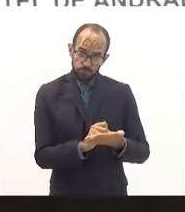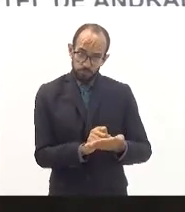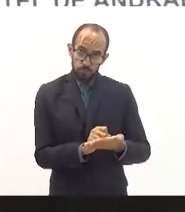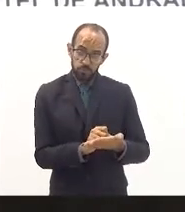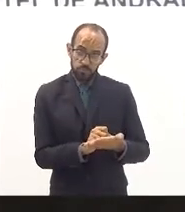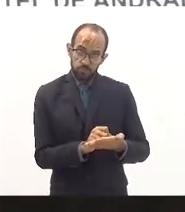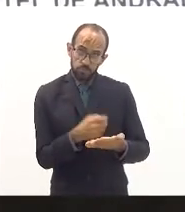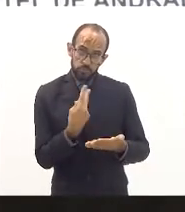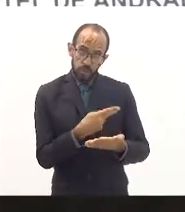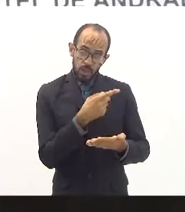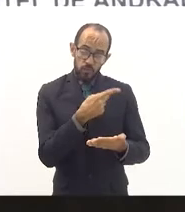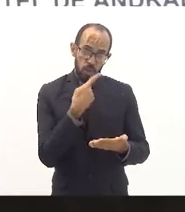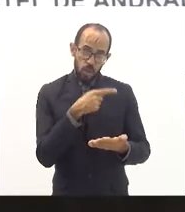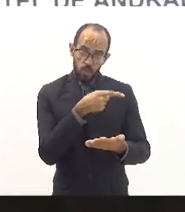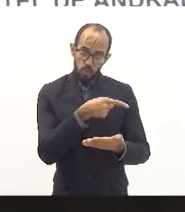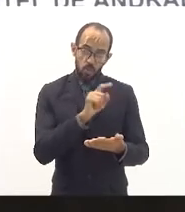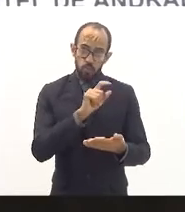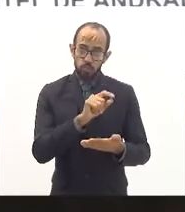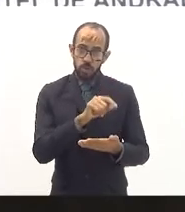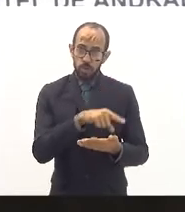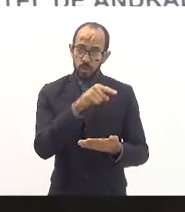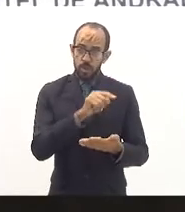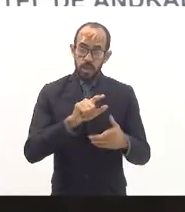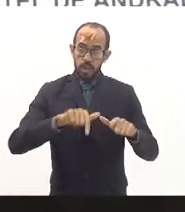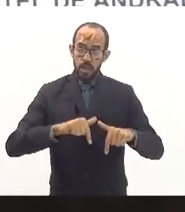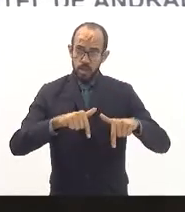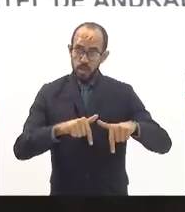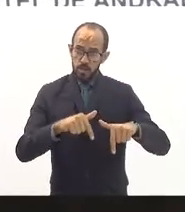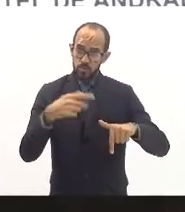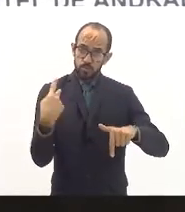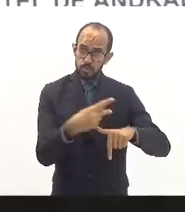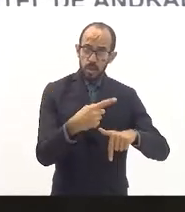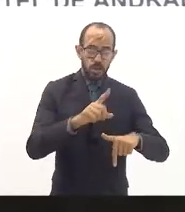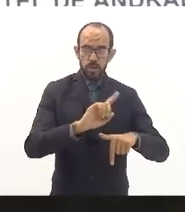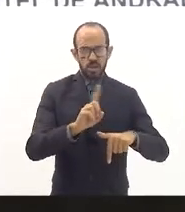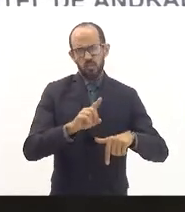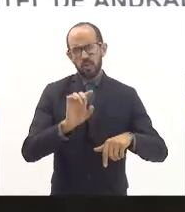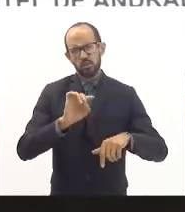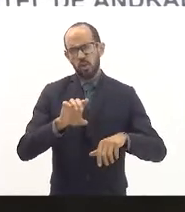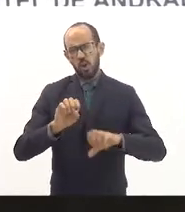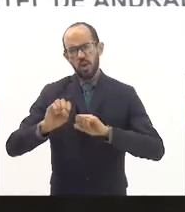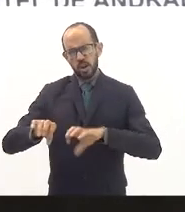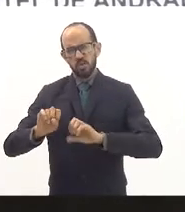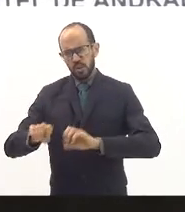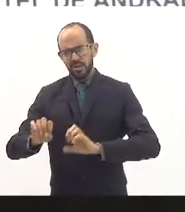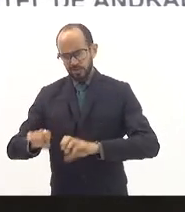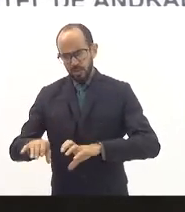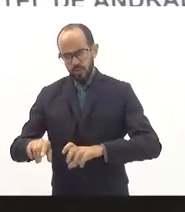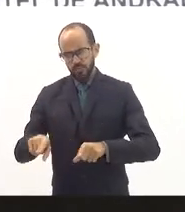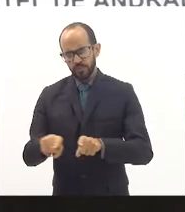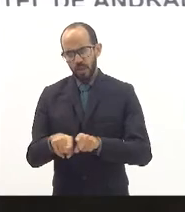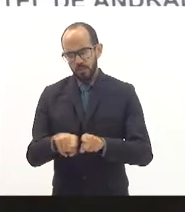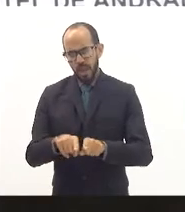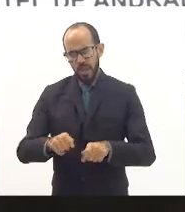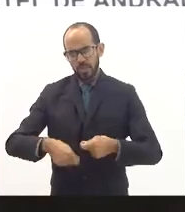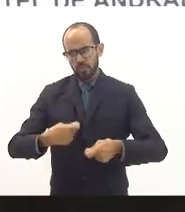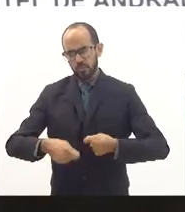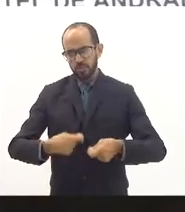Brizola não se limitaram, porém, ao campo da educação. Sua